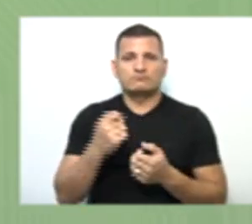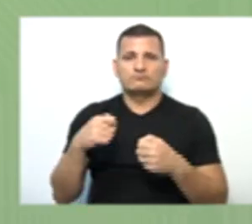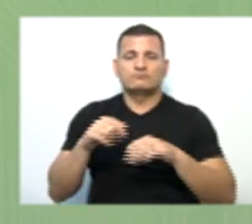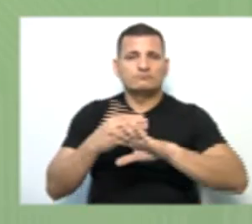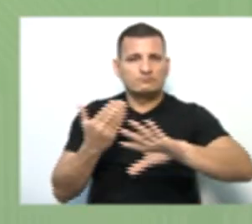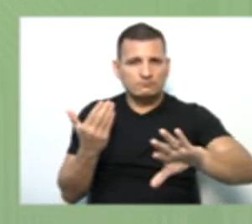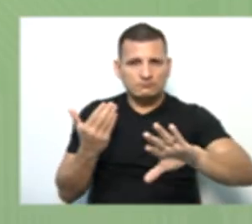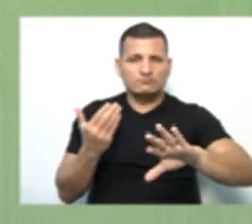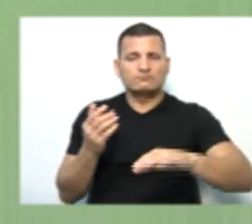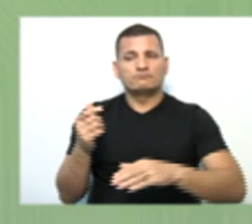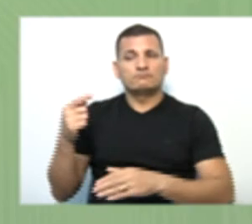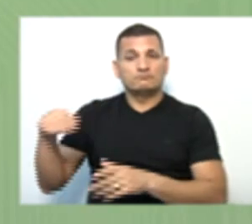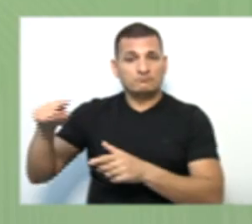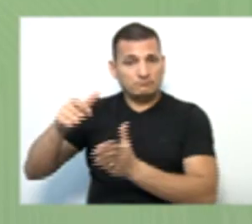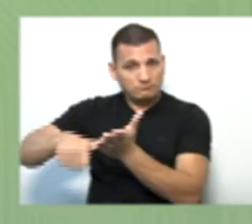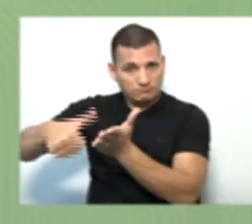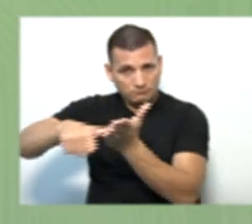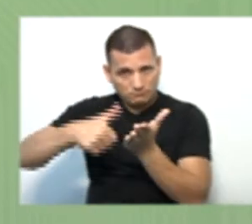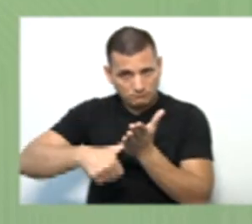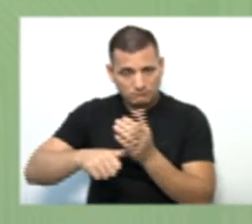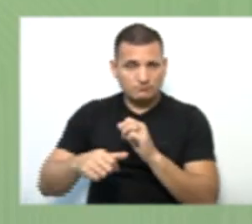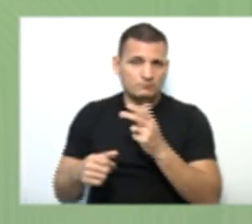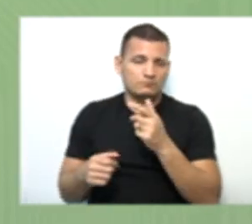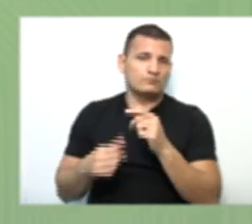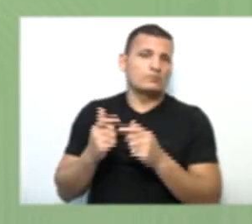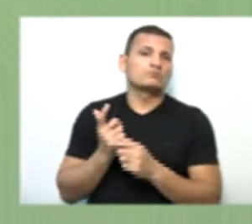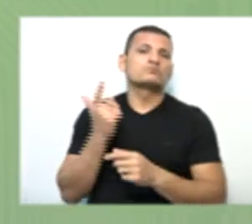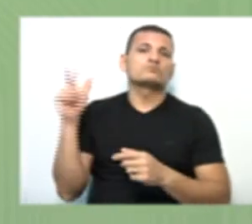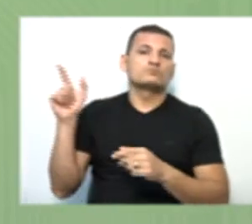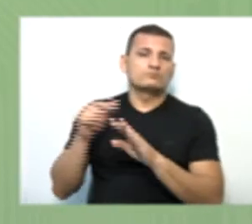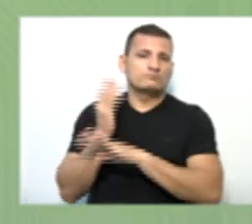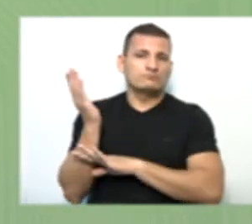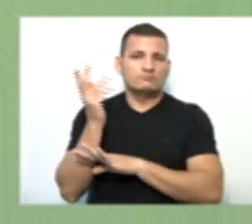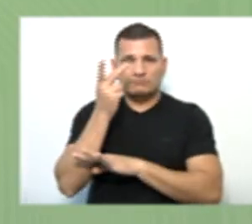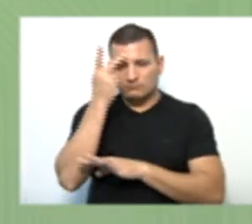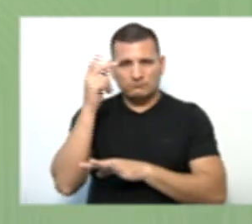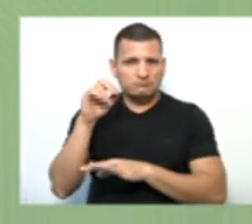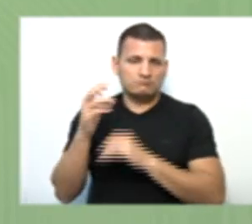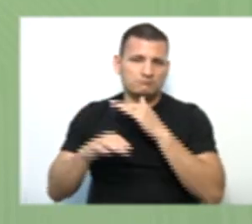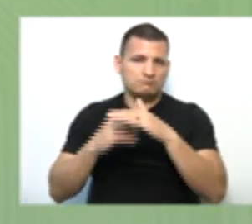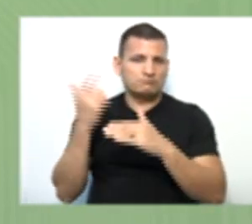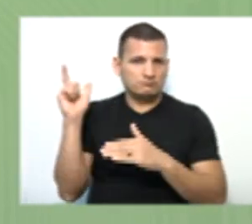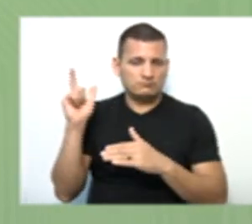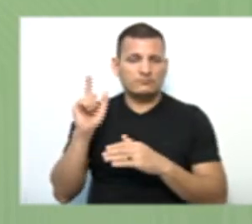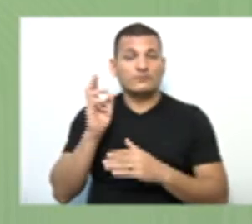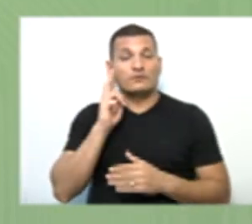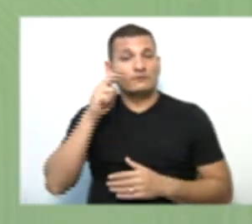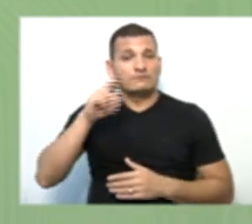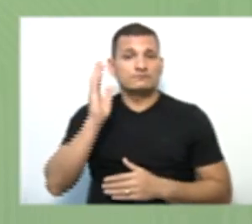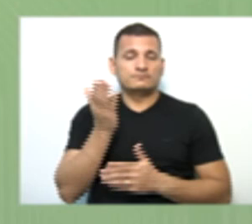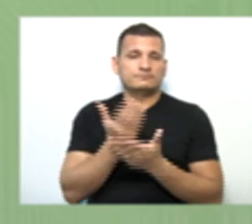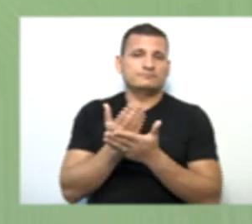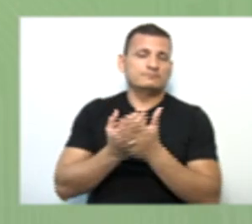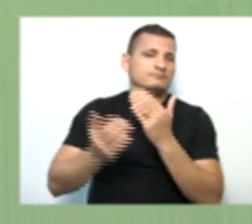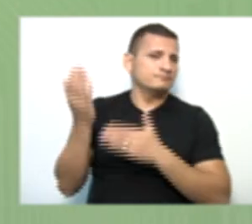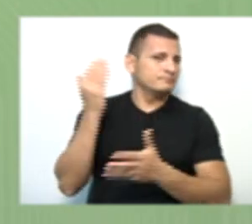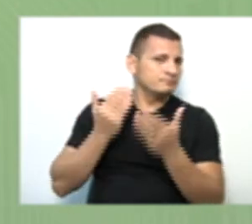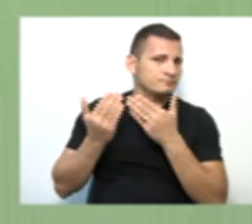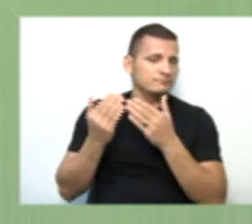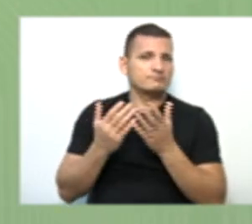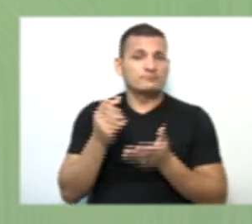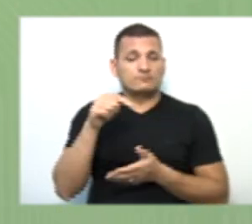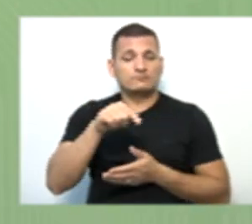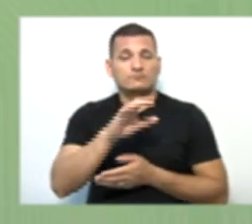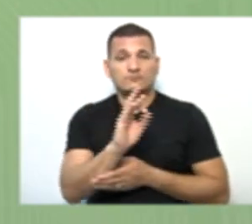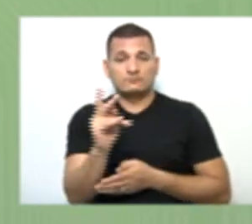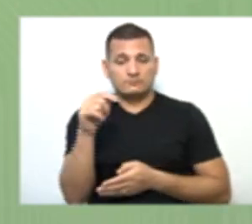ou de terceiros. Nós vimos na aula passada, né, que em alguma eventualidade será necessário a cooperativa o